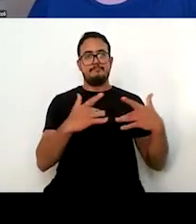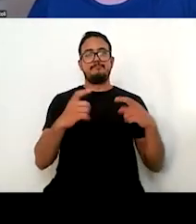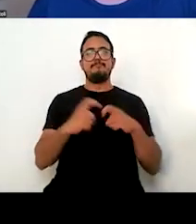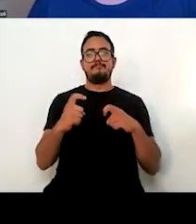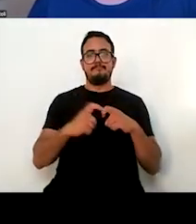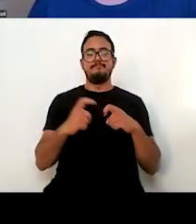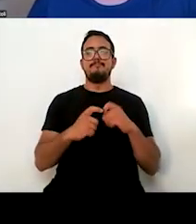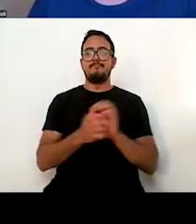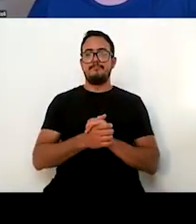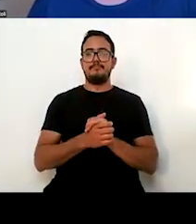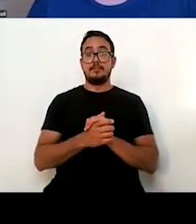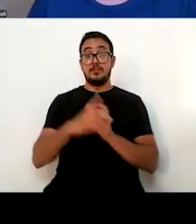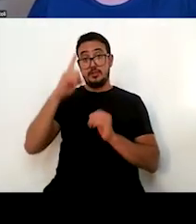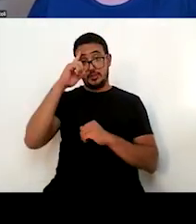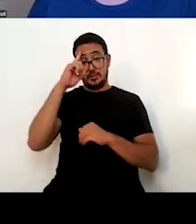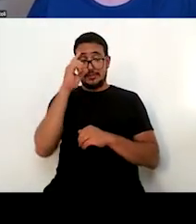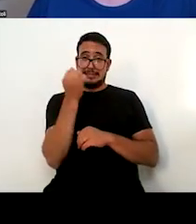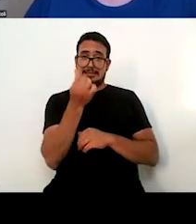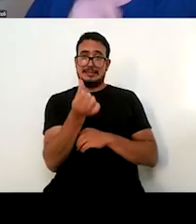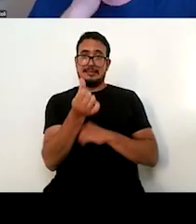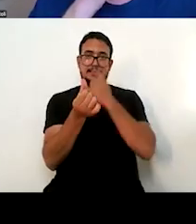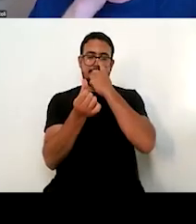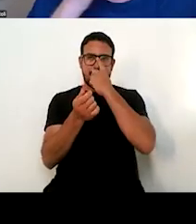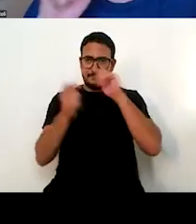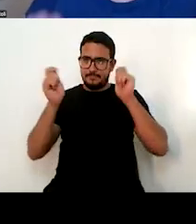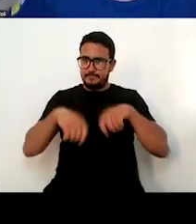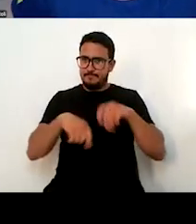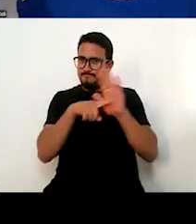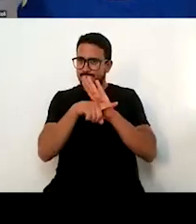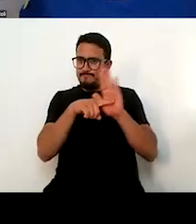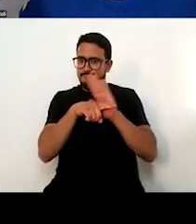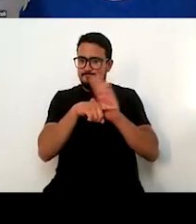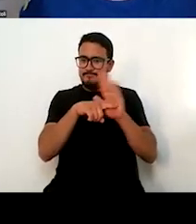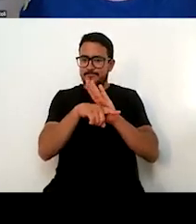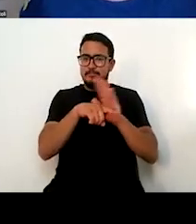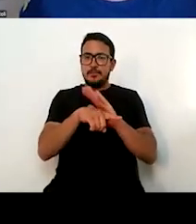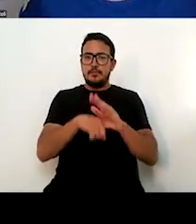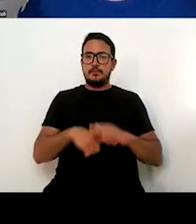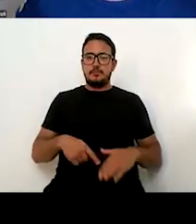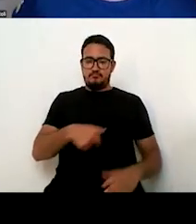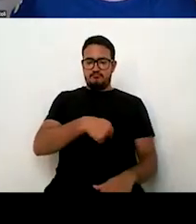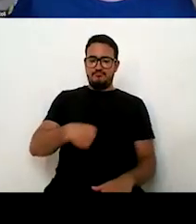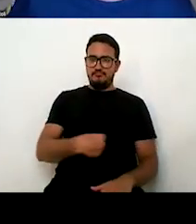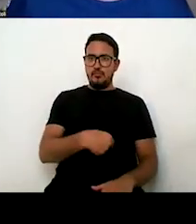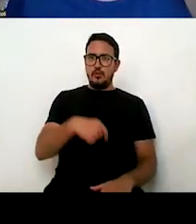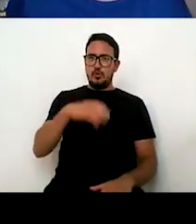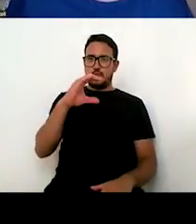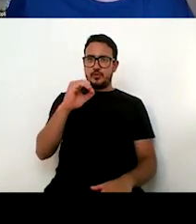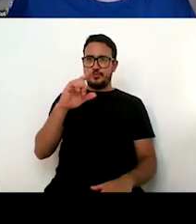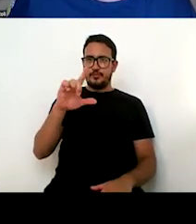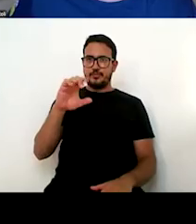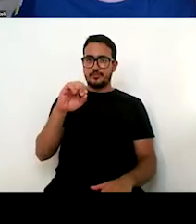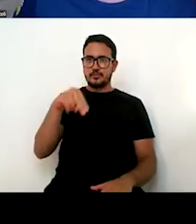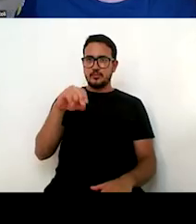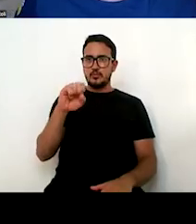conseguimos realizar 624 colonoscopias. Dessas 624 colonoscopias, 347